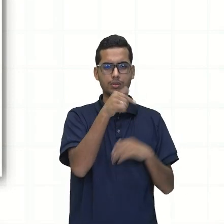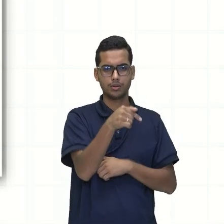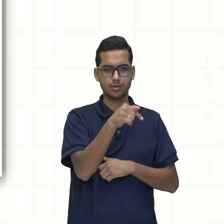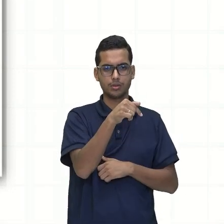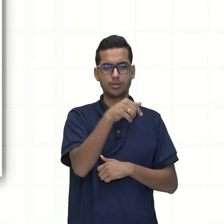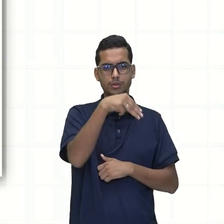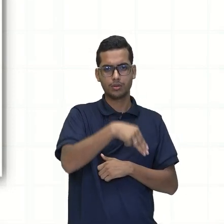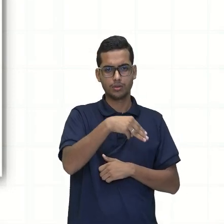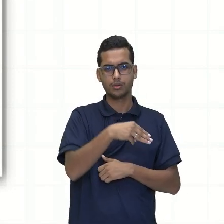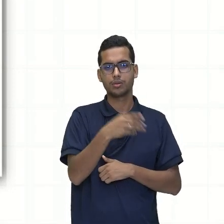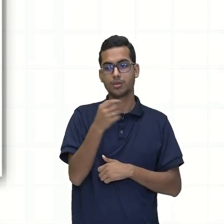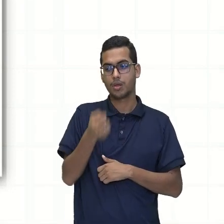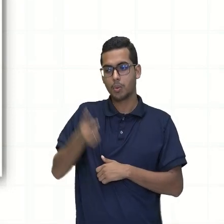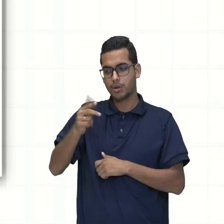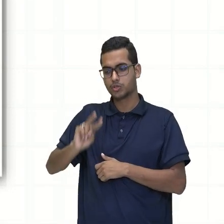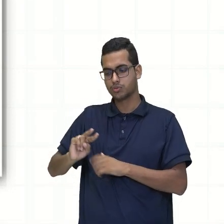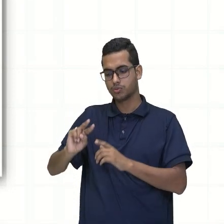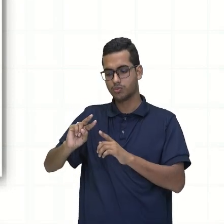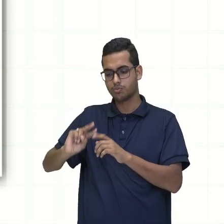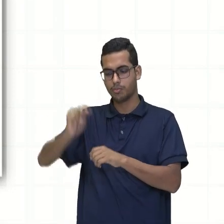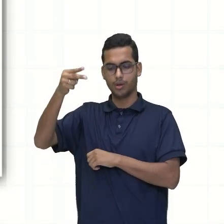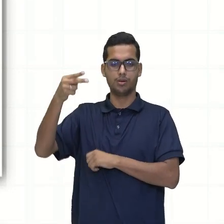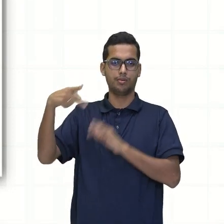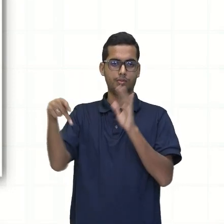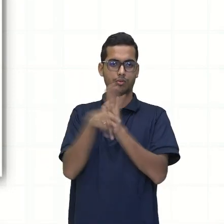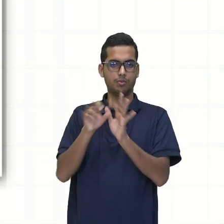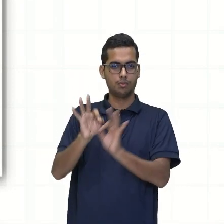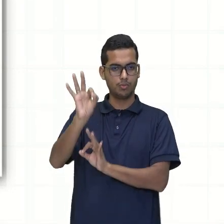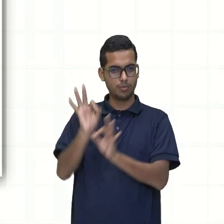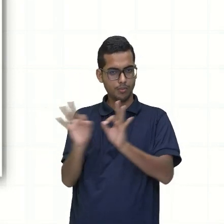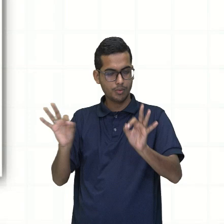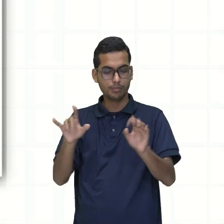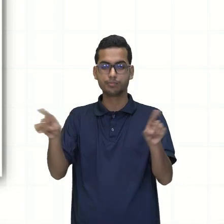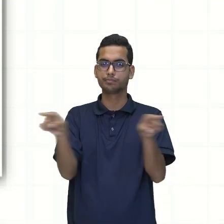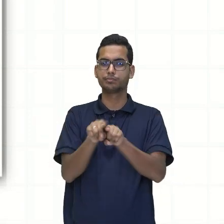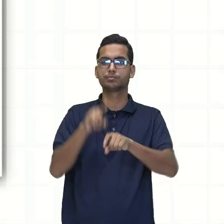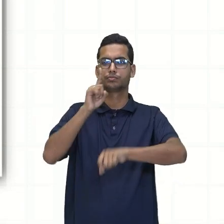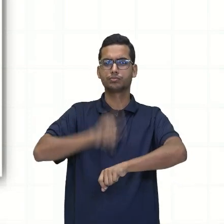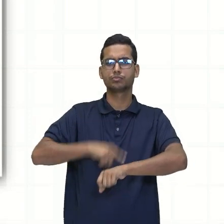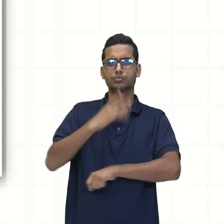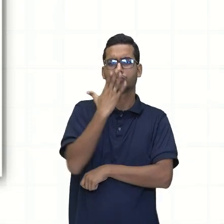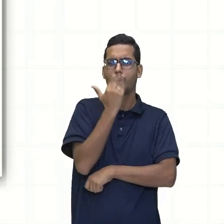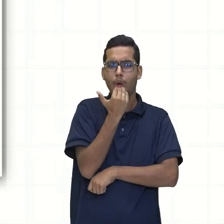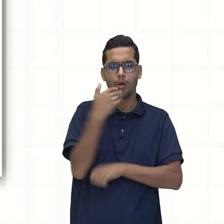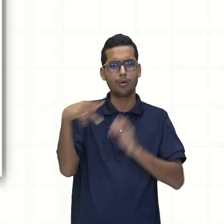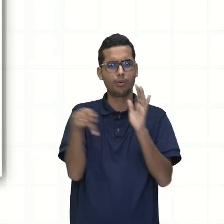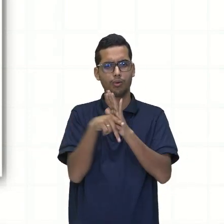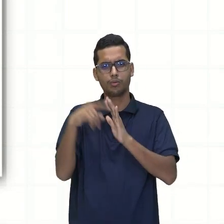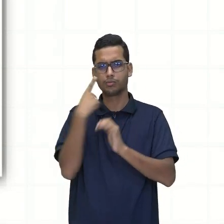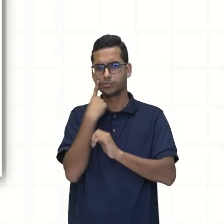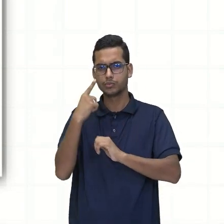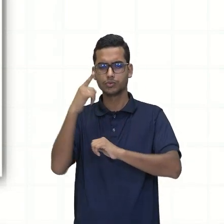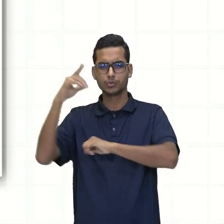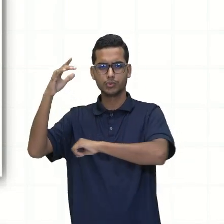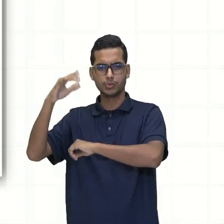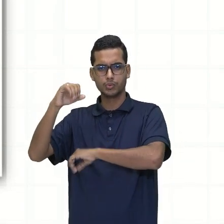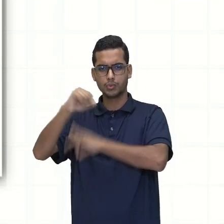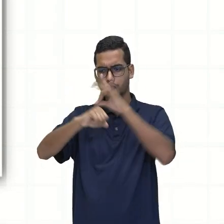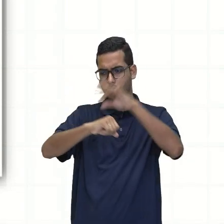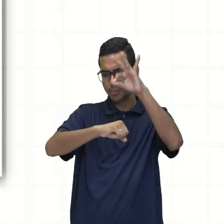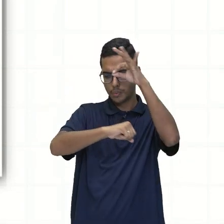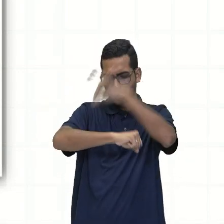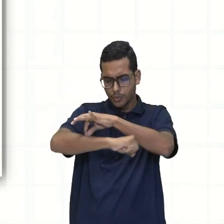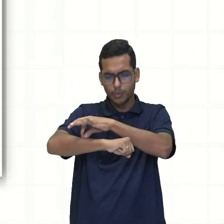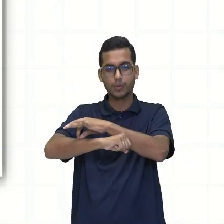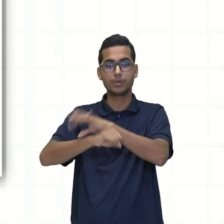do tamanho, tá? No horário de alimentação, né? A gente percebe aí que os carapanãs têm hábitos noturnos e